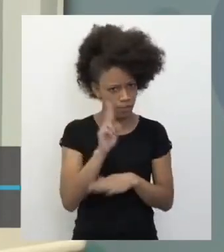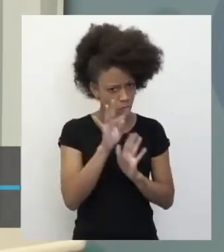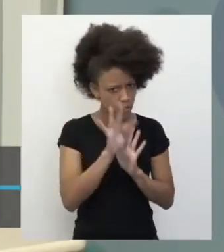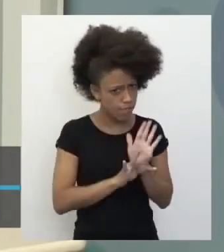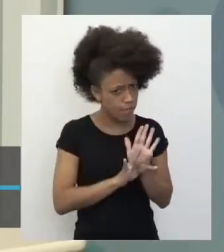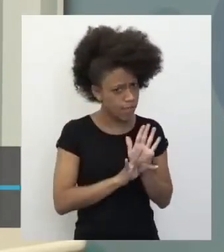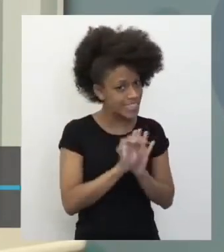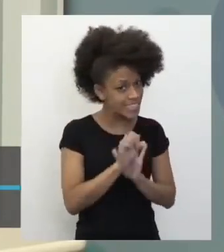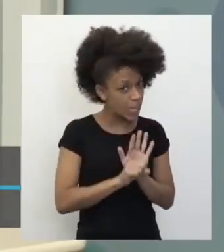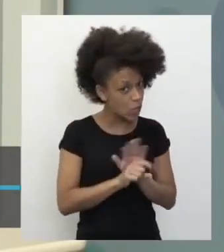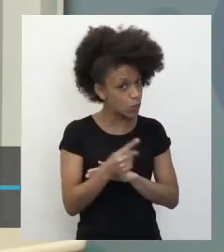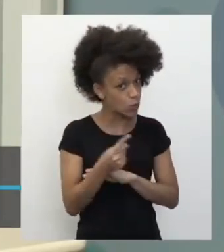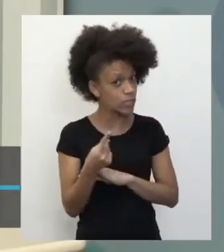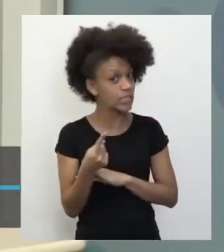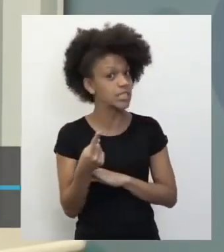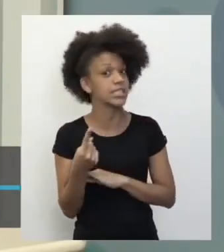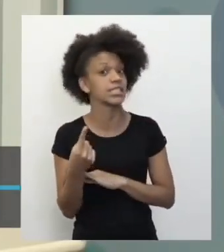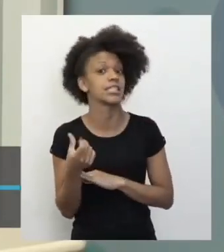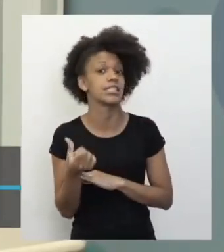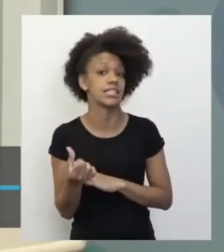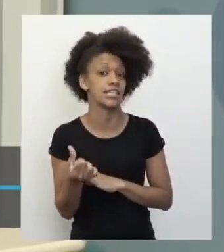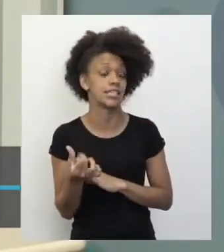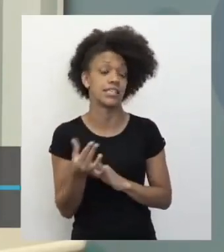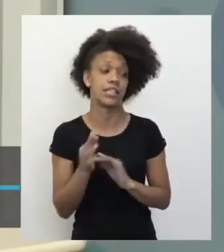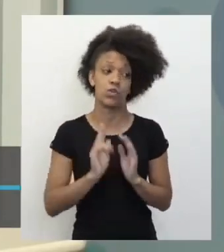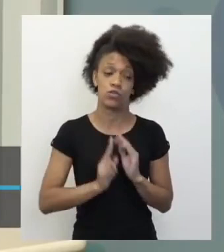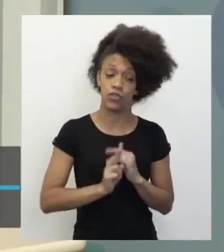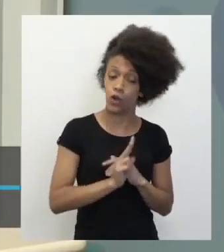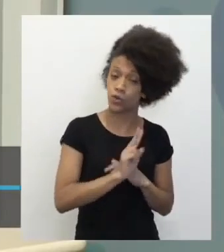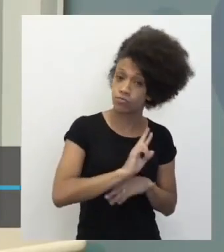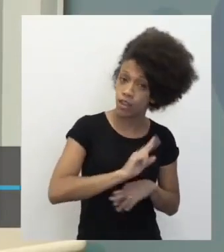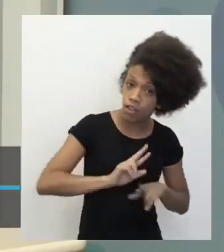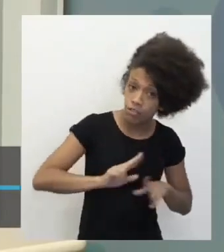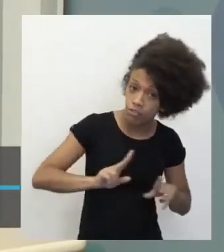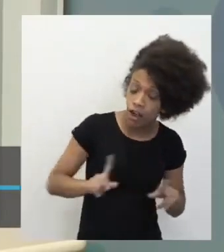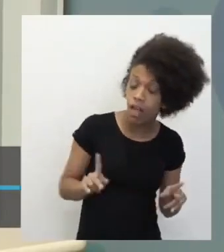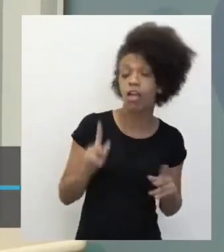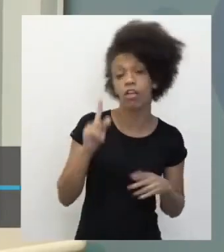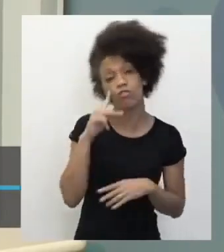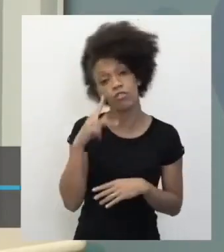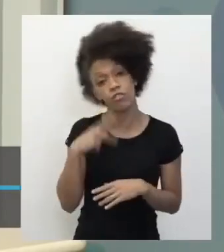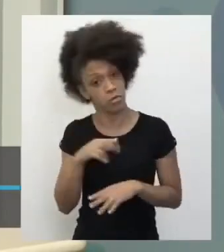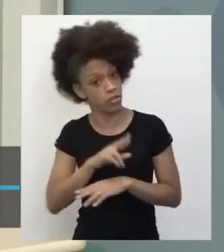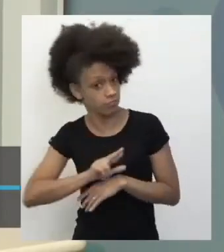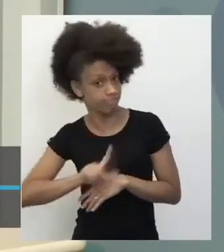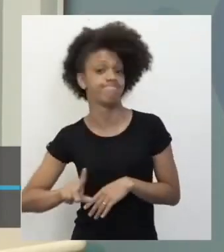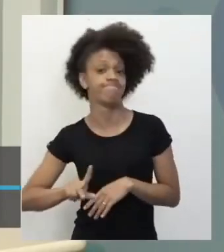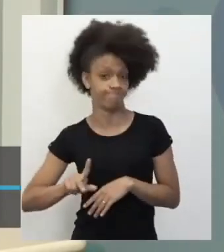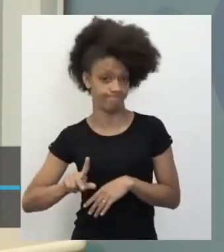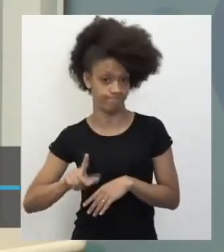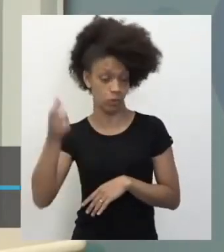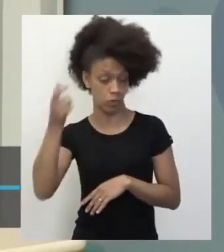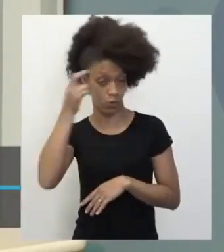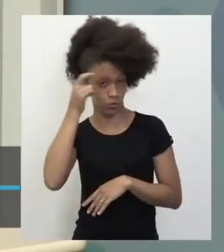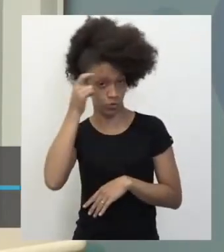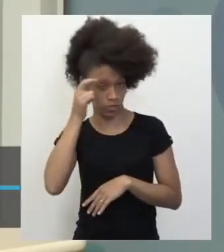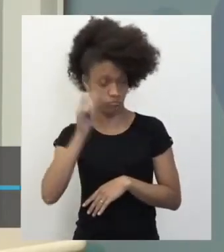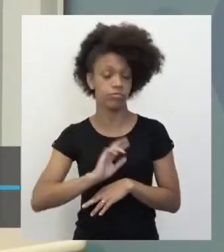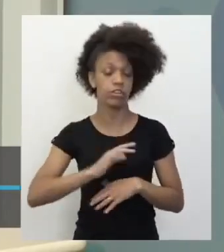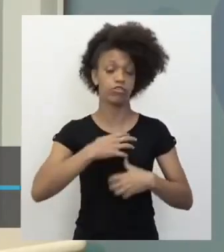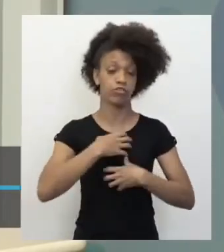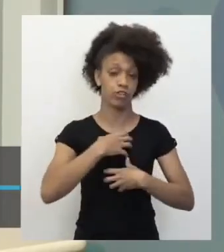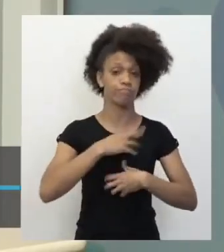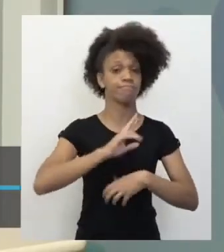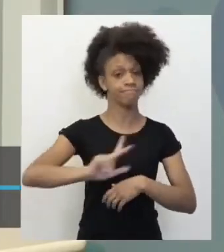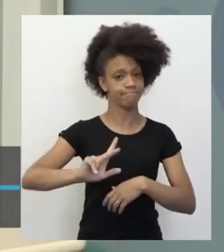século XVI, então os valores eram outros, né? O ser humano era outro, a maneira de pensar. Então, nós